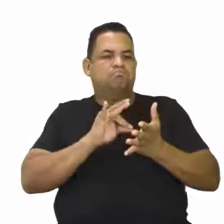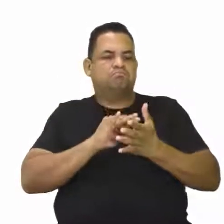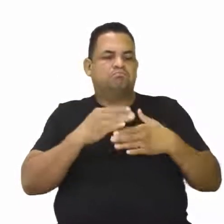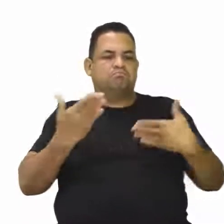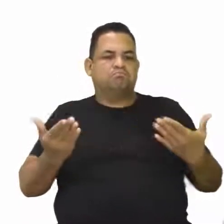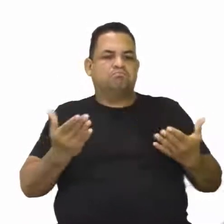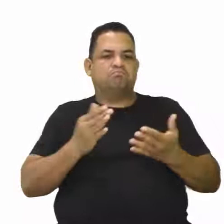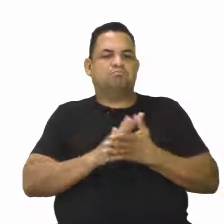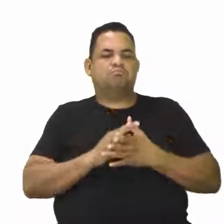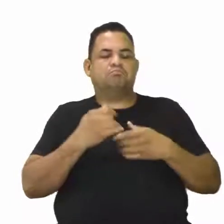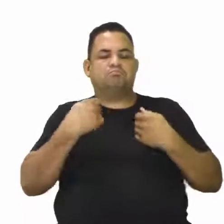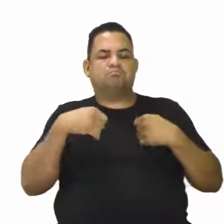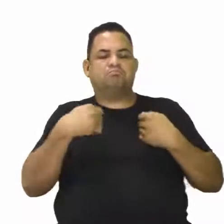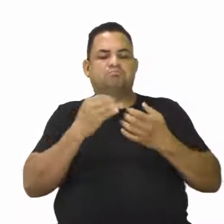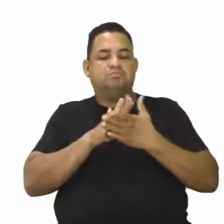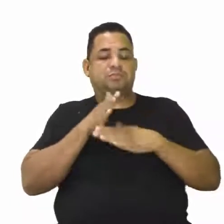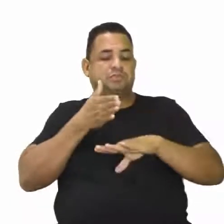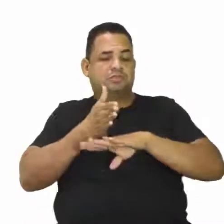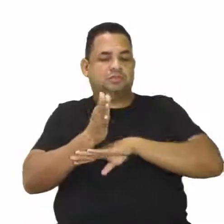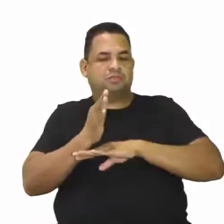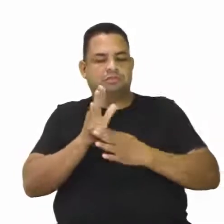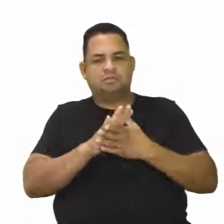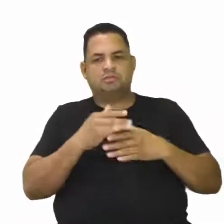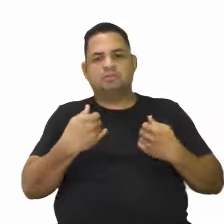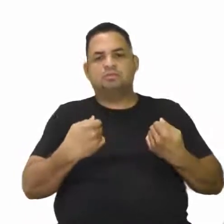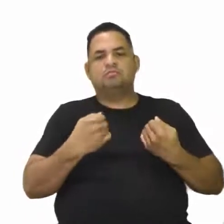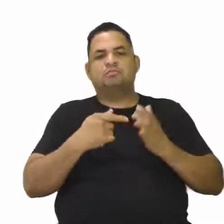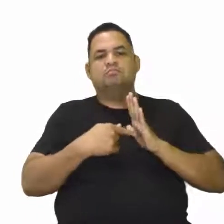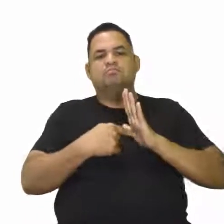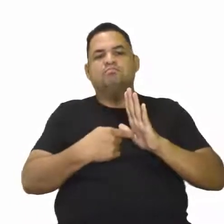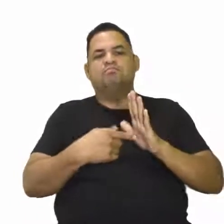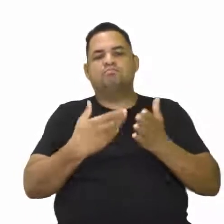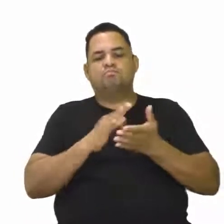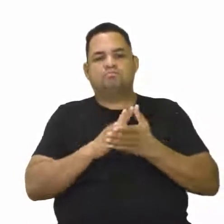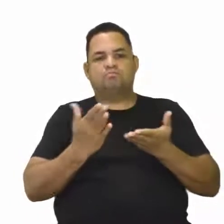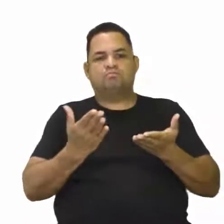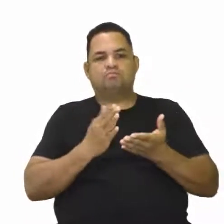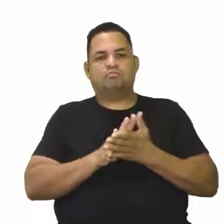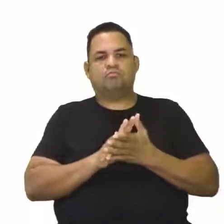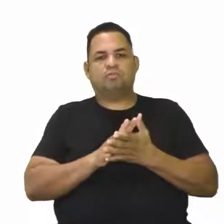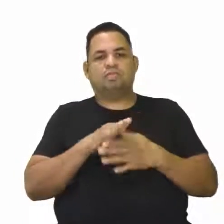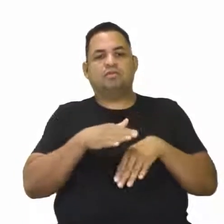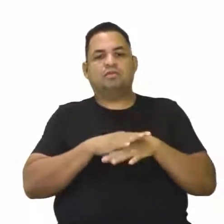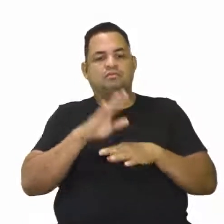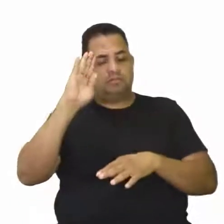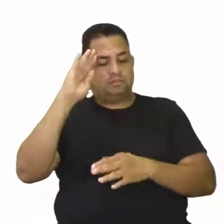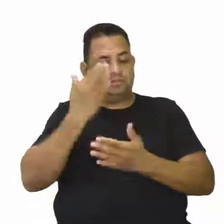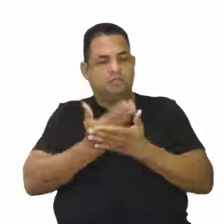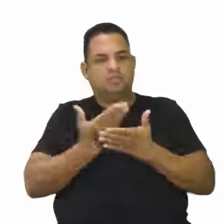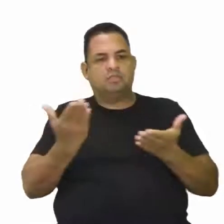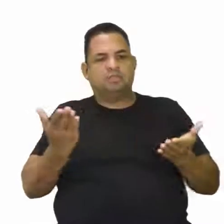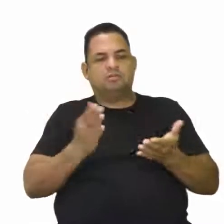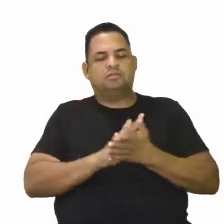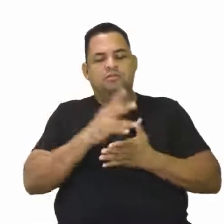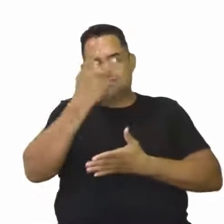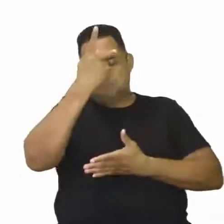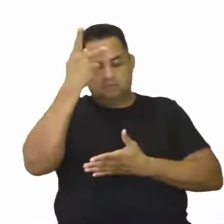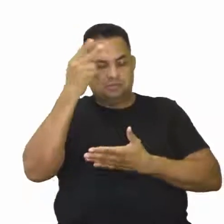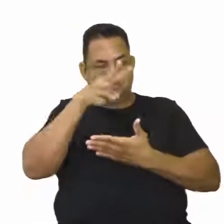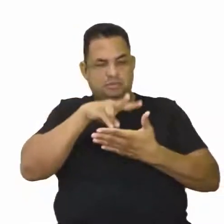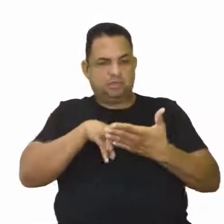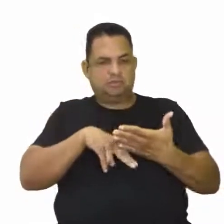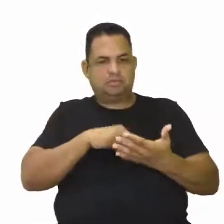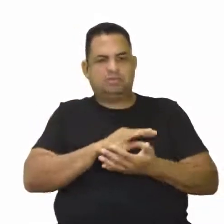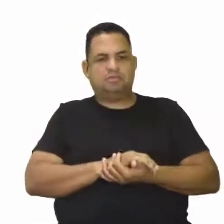verossímil. Então, ele tem que ser direto. Ele tem que mostrar da maneira que vai convencer também aquela pessoa que está